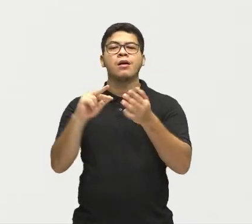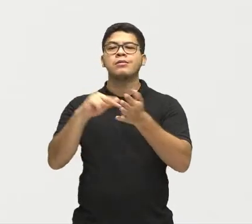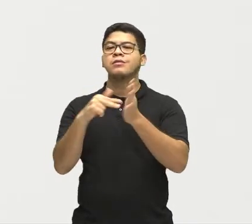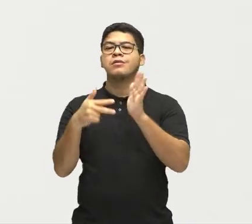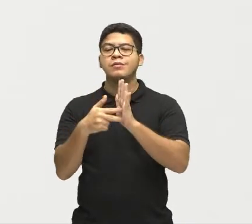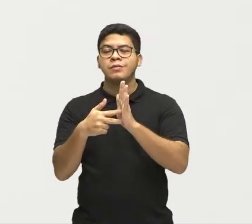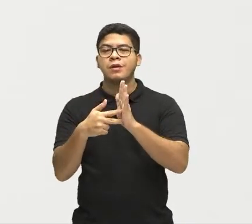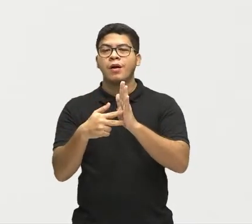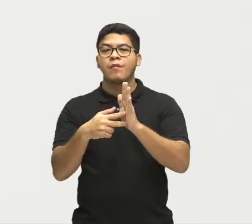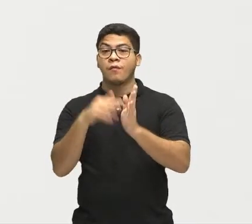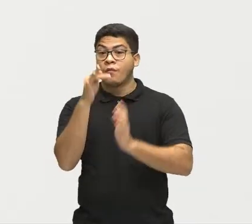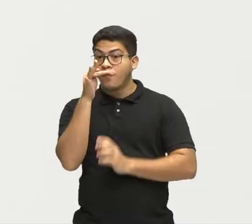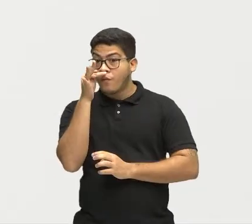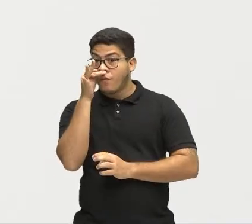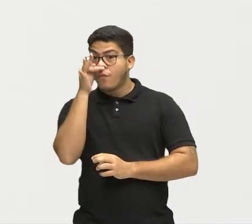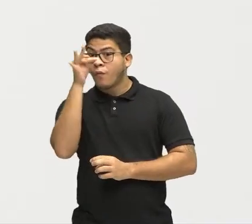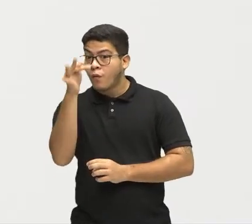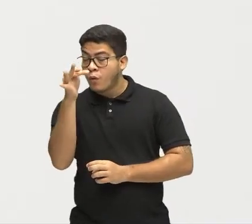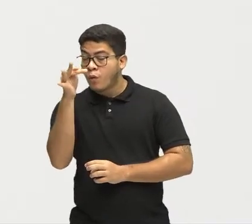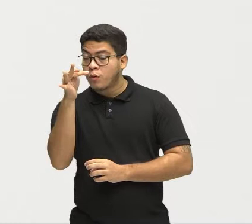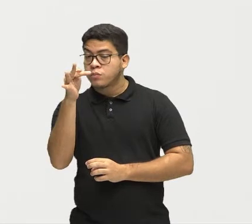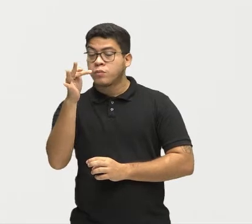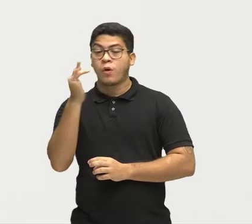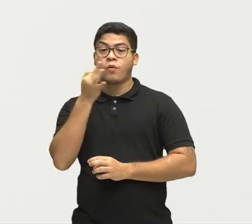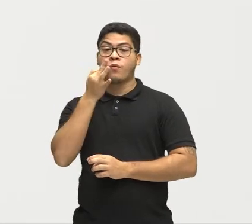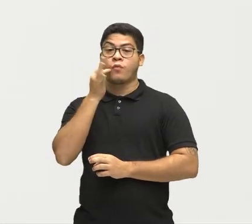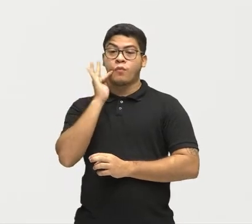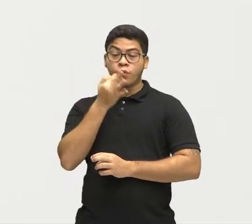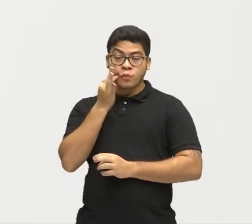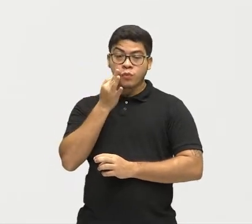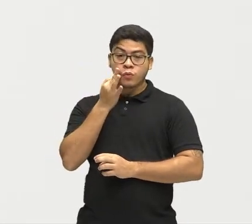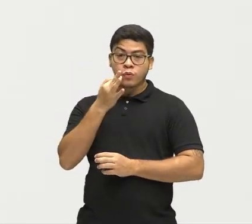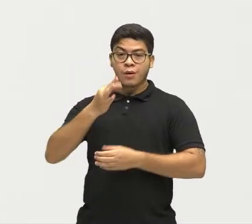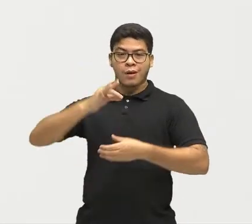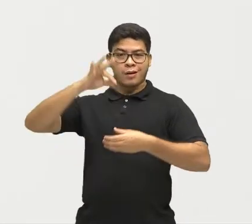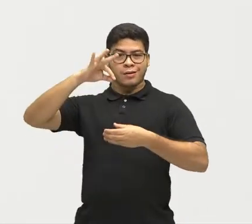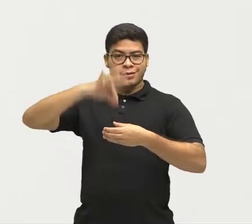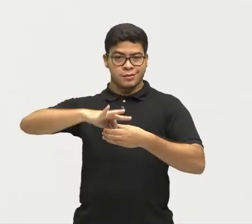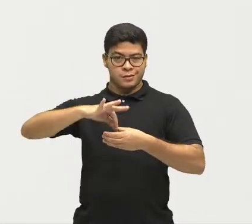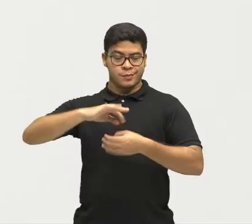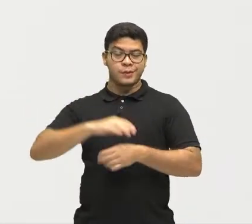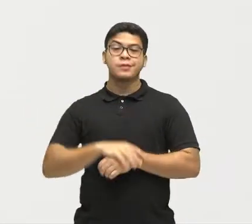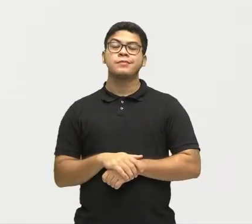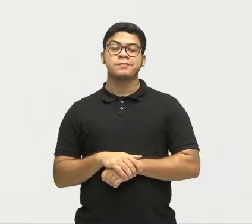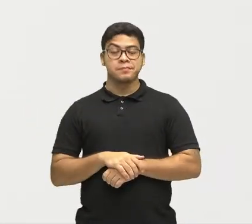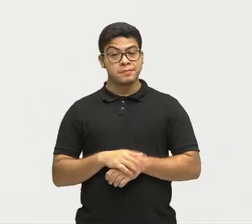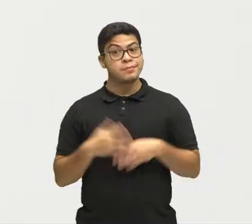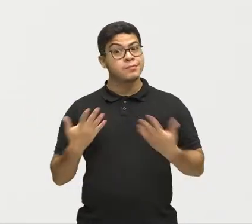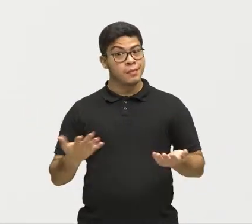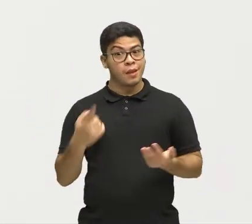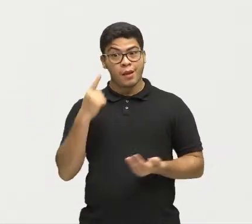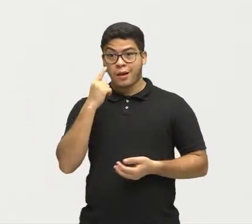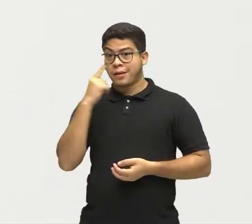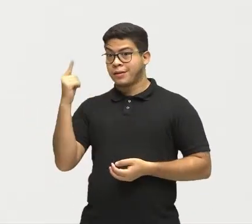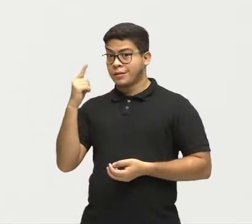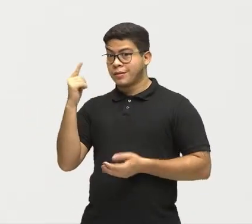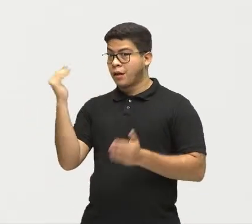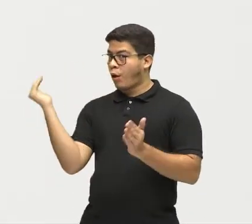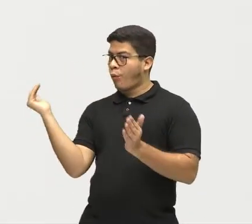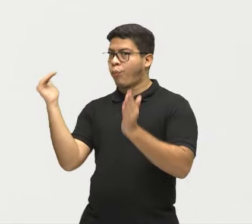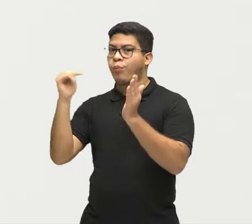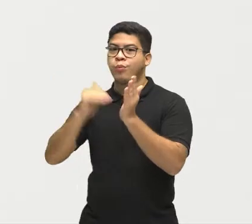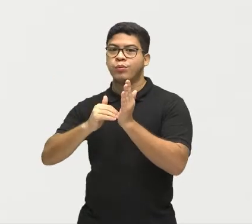frutos e sementes. Essas plantas com flor, frutos e sementes, olha só, estão na linha